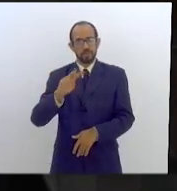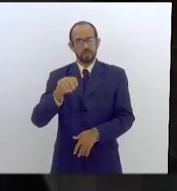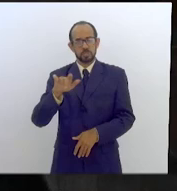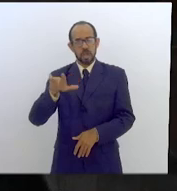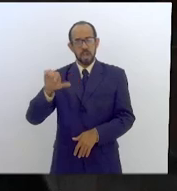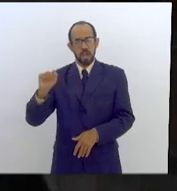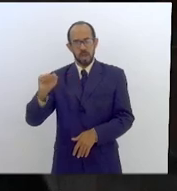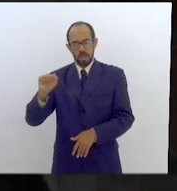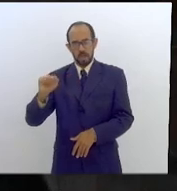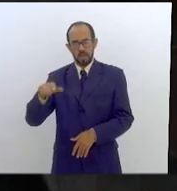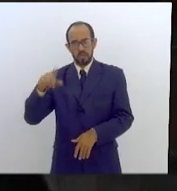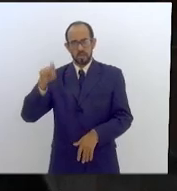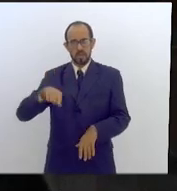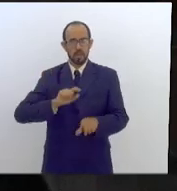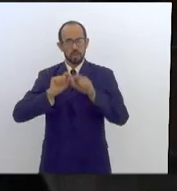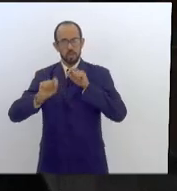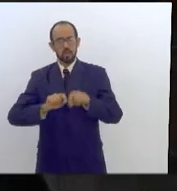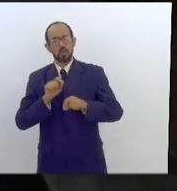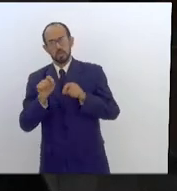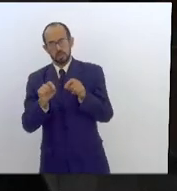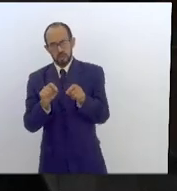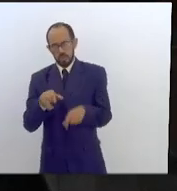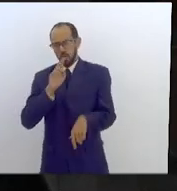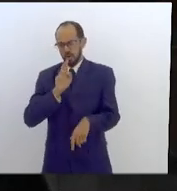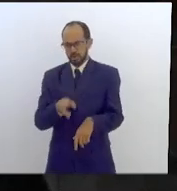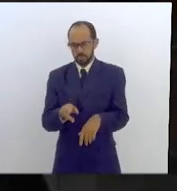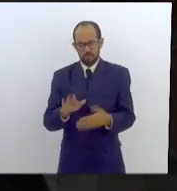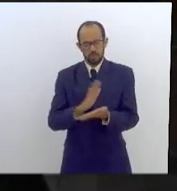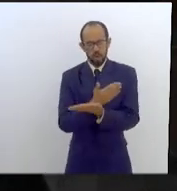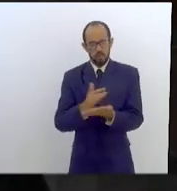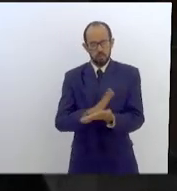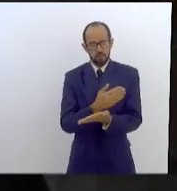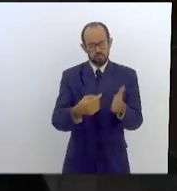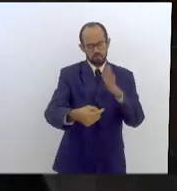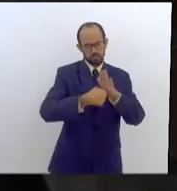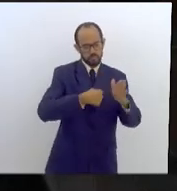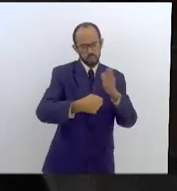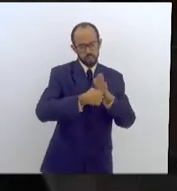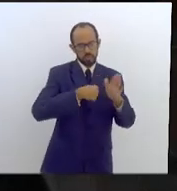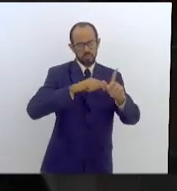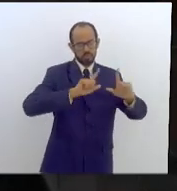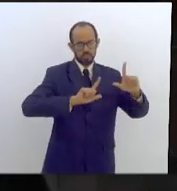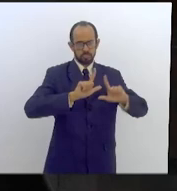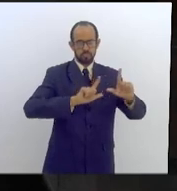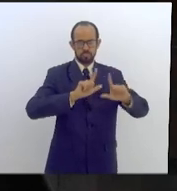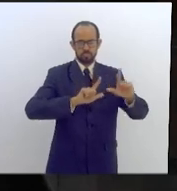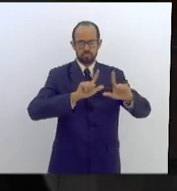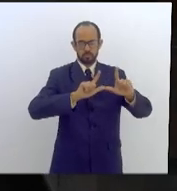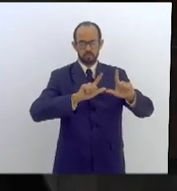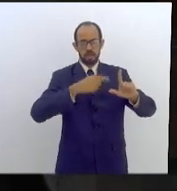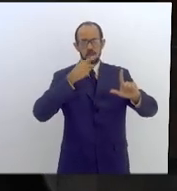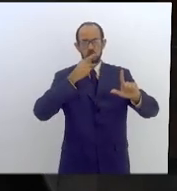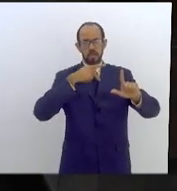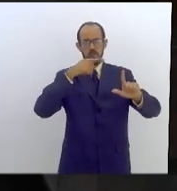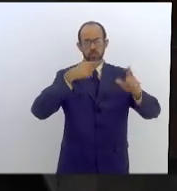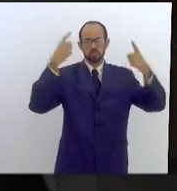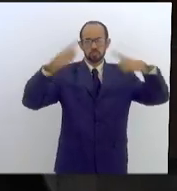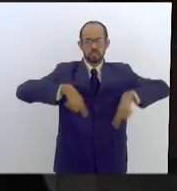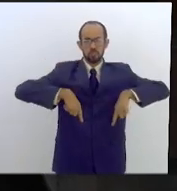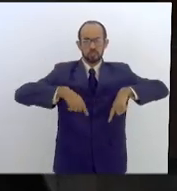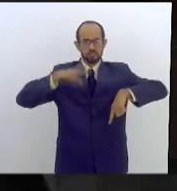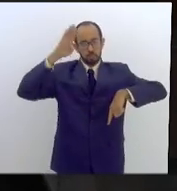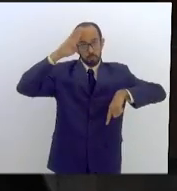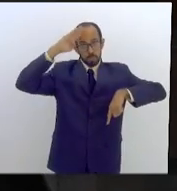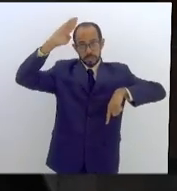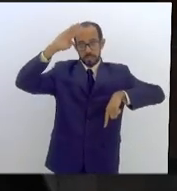que respondendo algumas questões de um veículo da mídia lembra sobre os principais desafios da educação